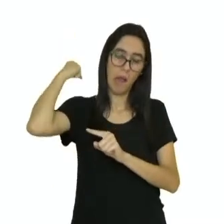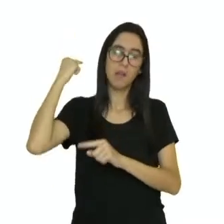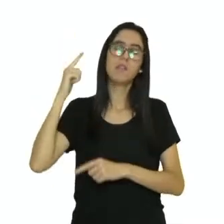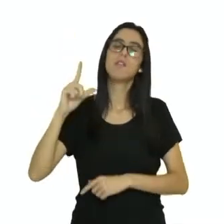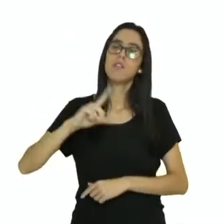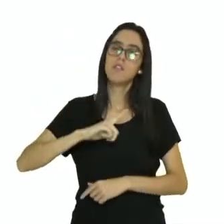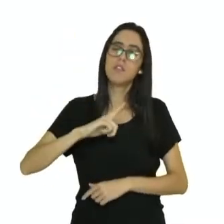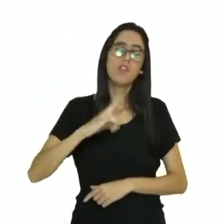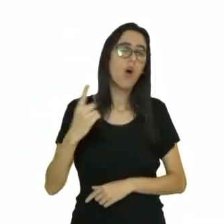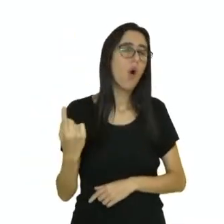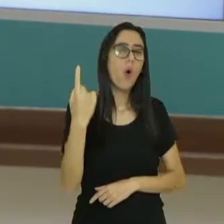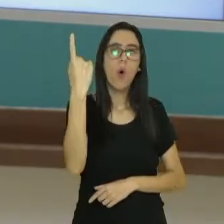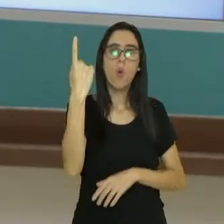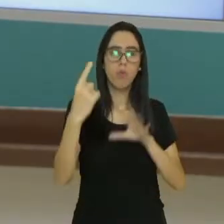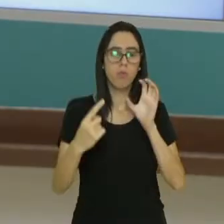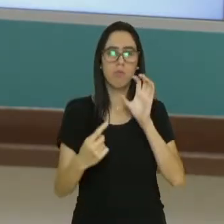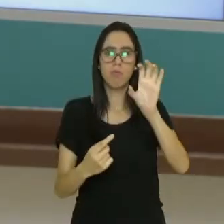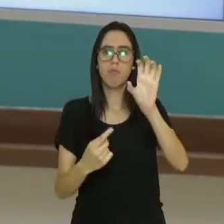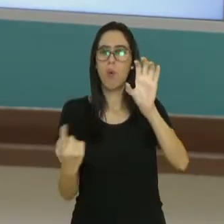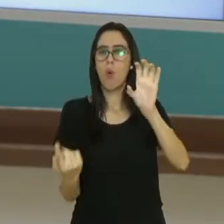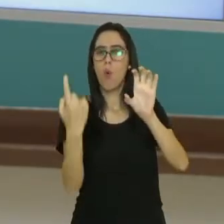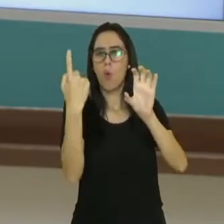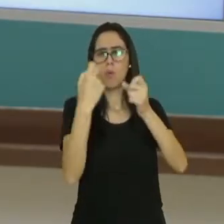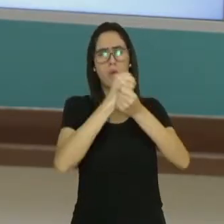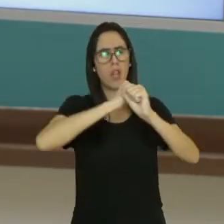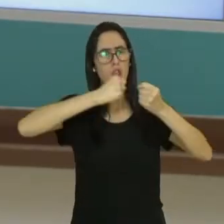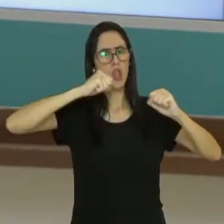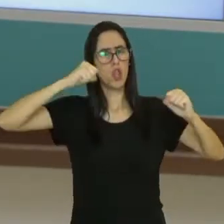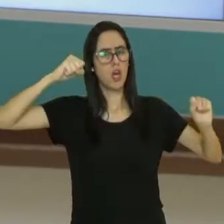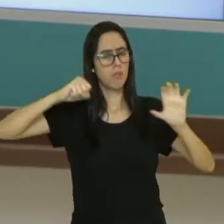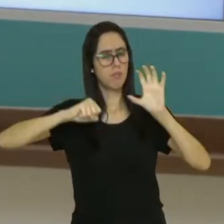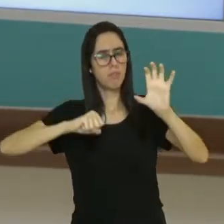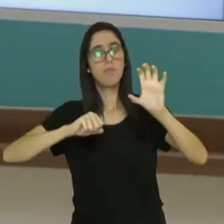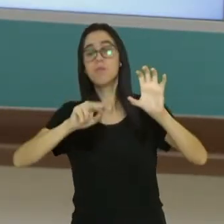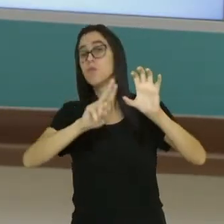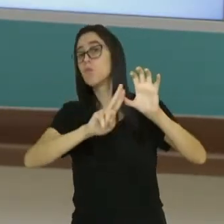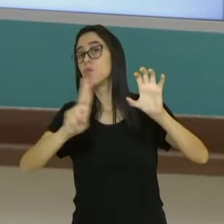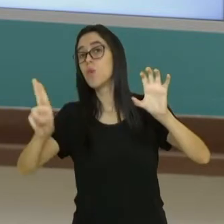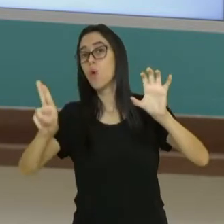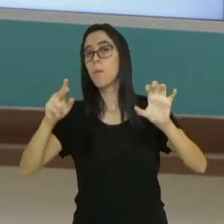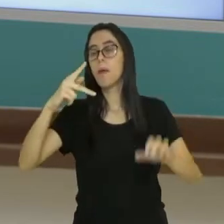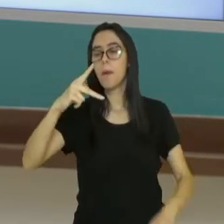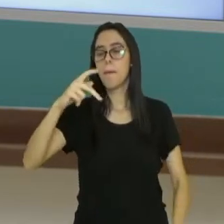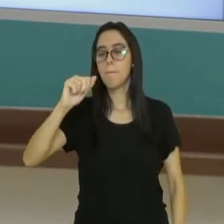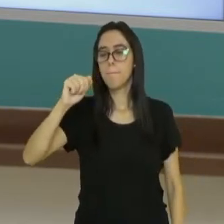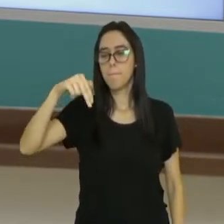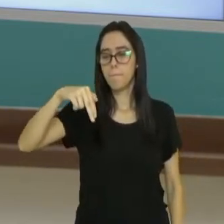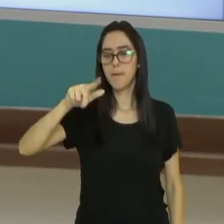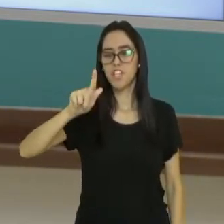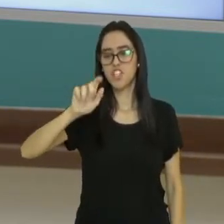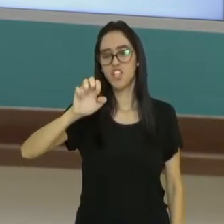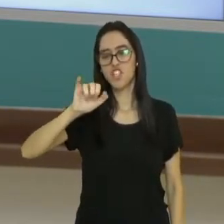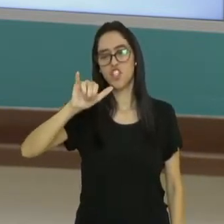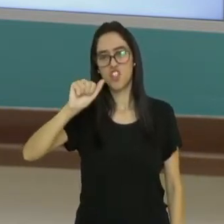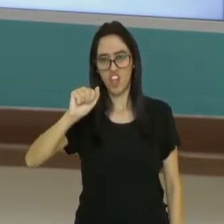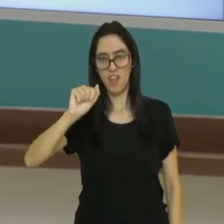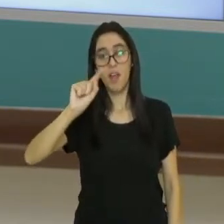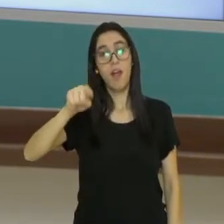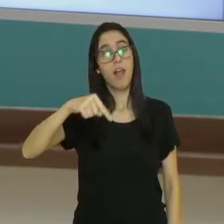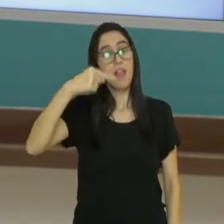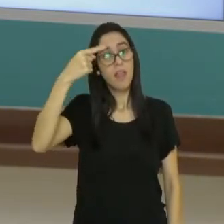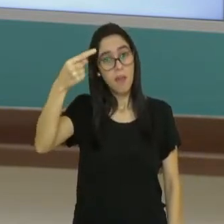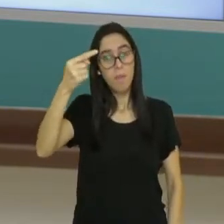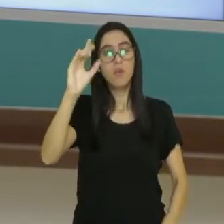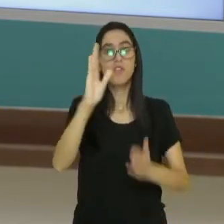um único continente gigantesco chamado de Pangeia, que começou a se